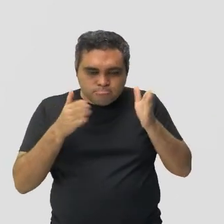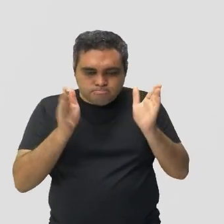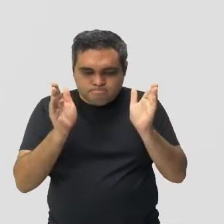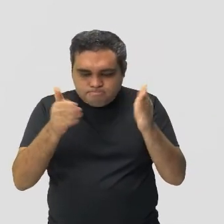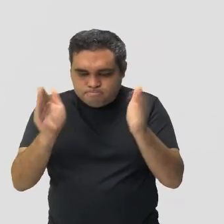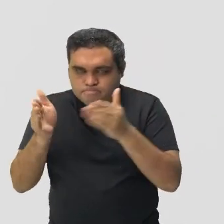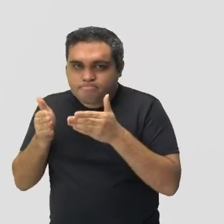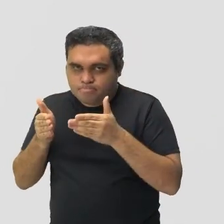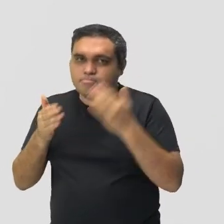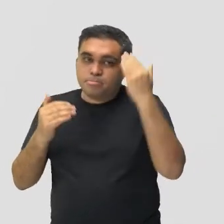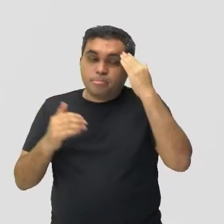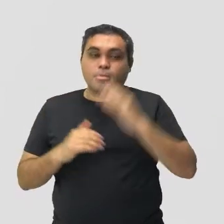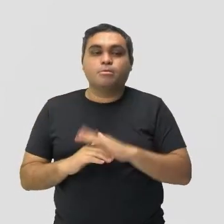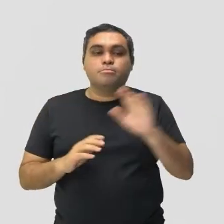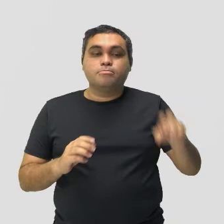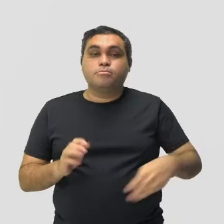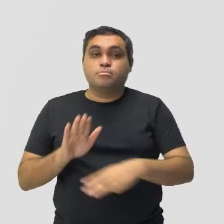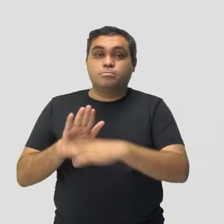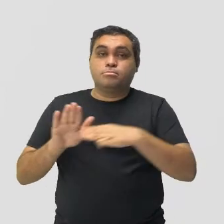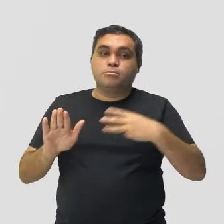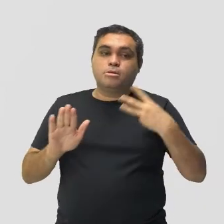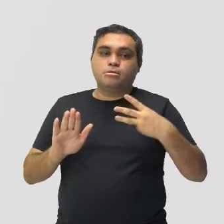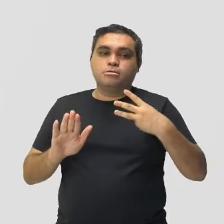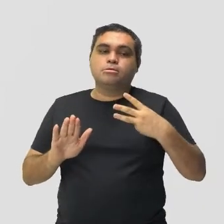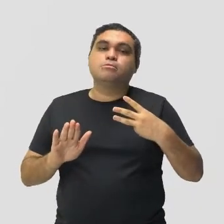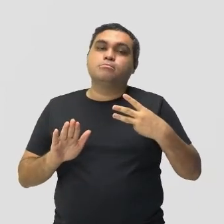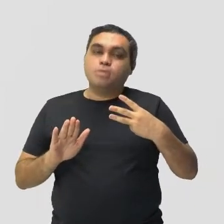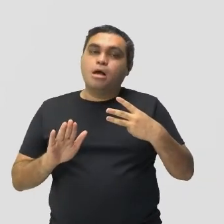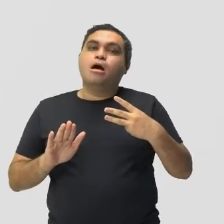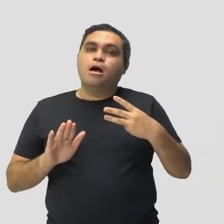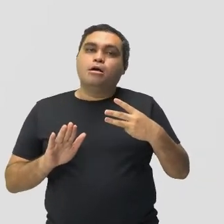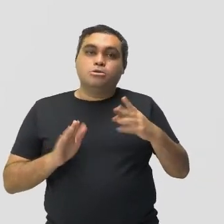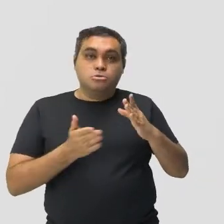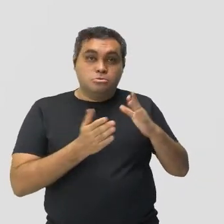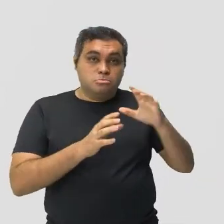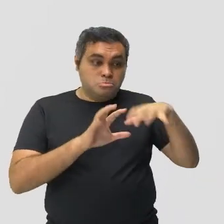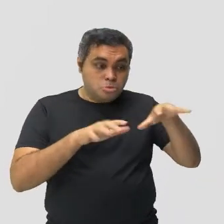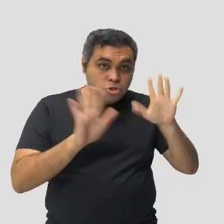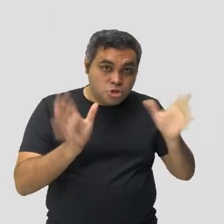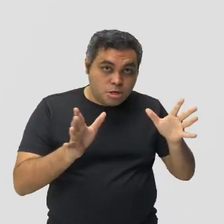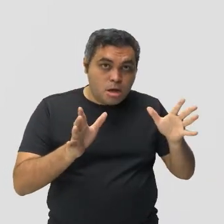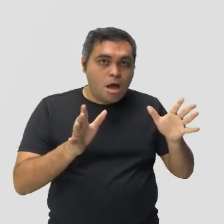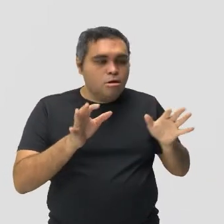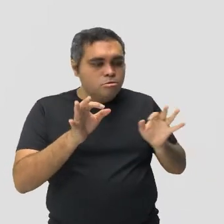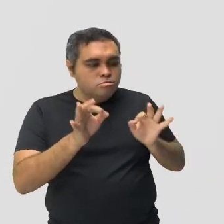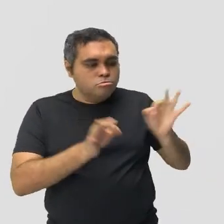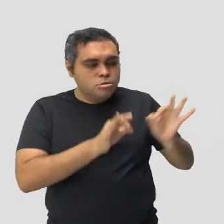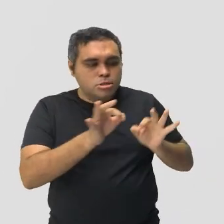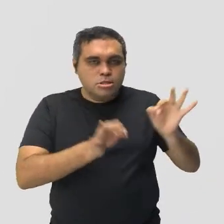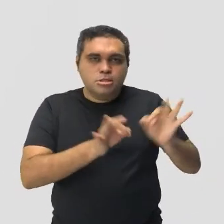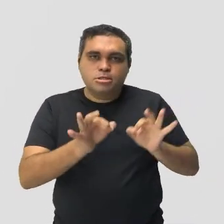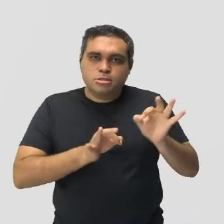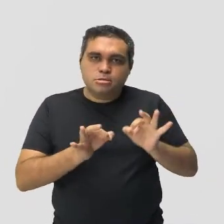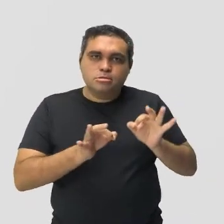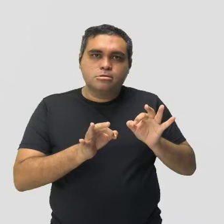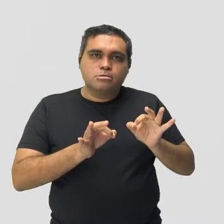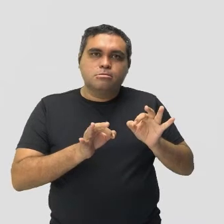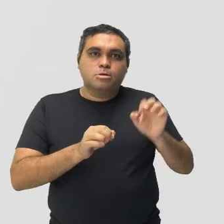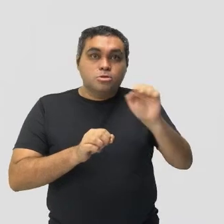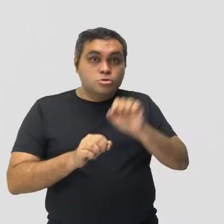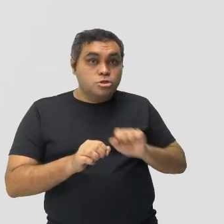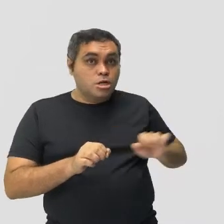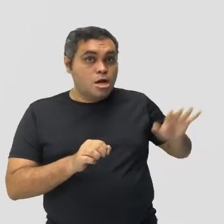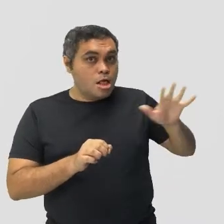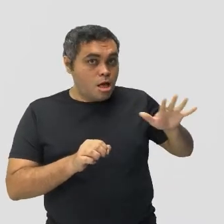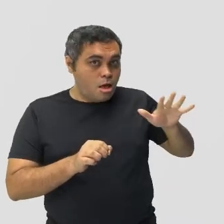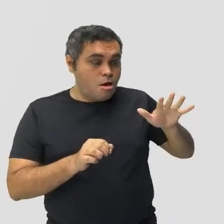A terceira regra, depois que eu dividi, eu coloco em ordem, né, do geral para o particular. Eu